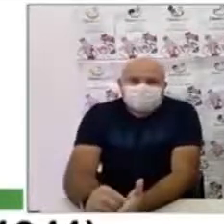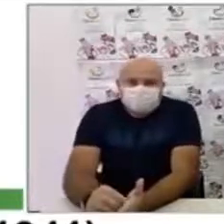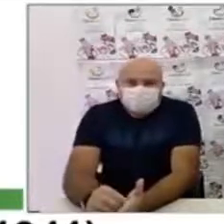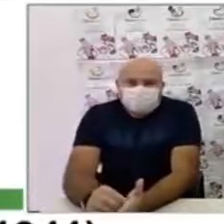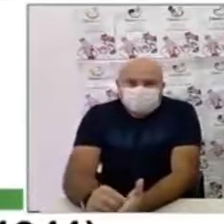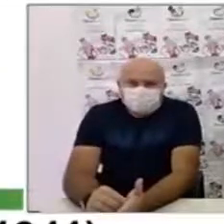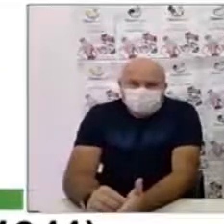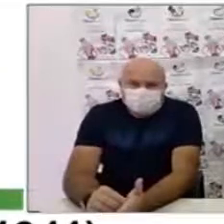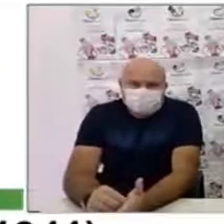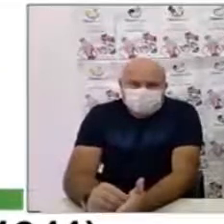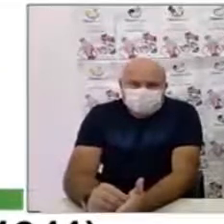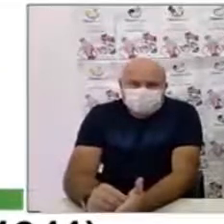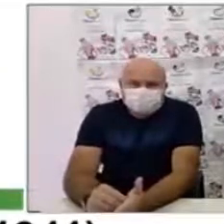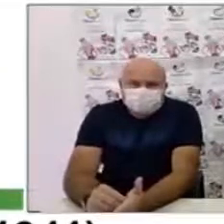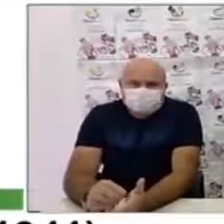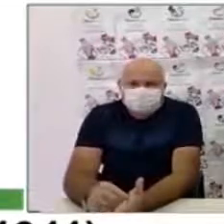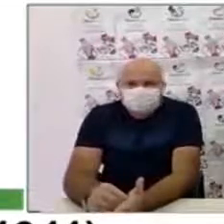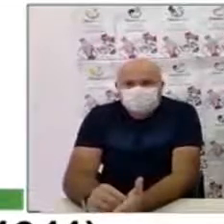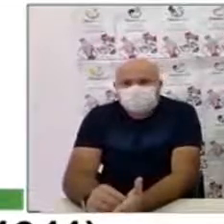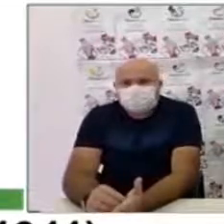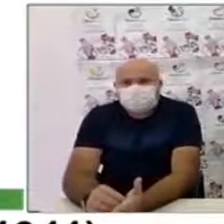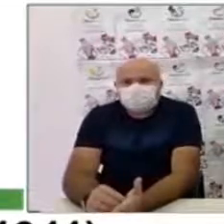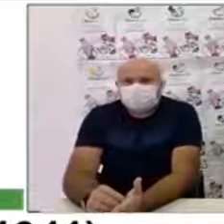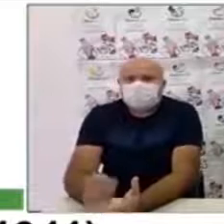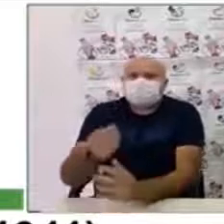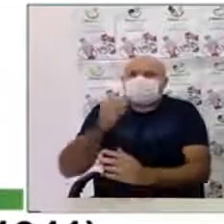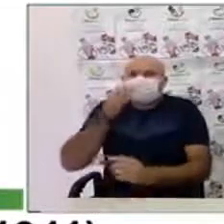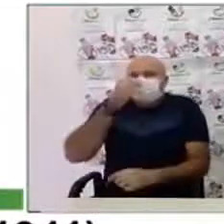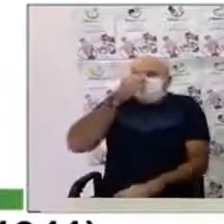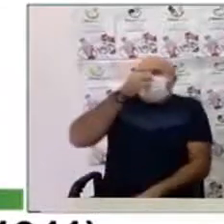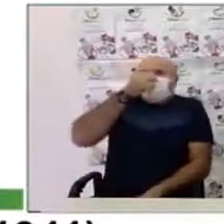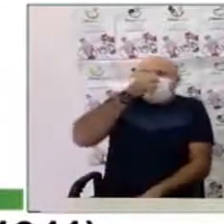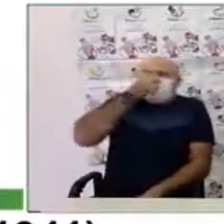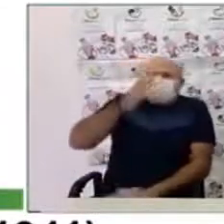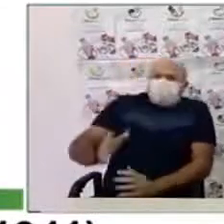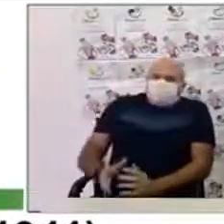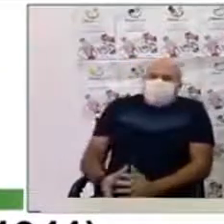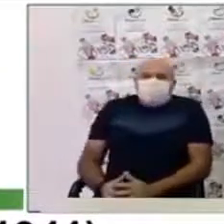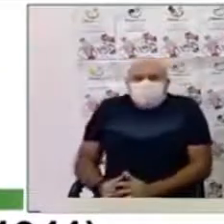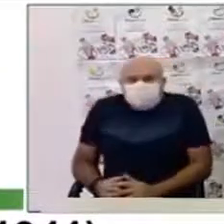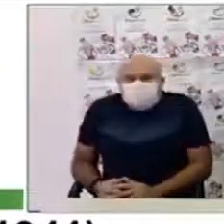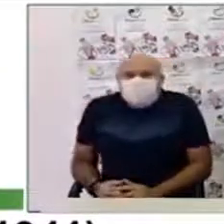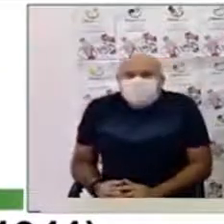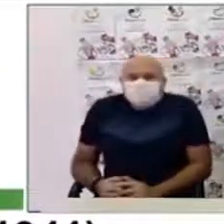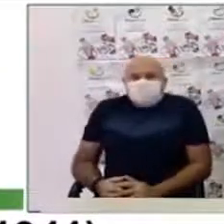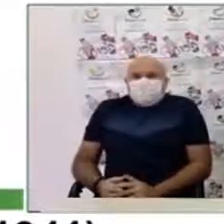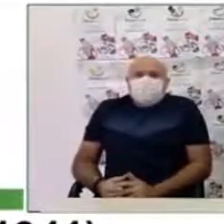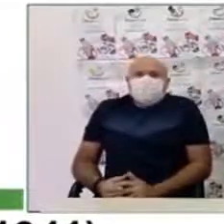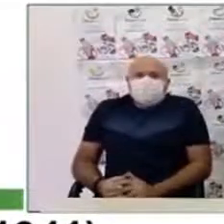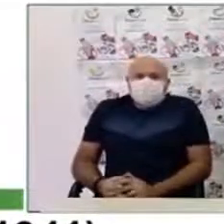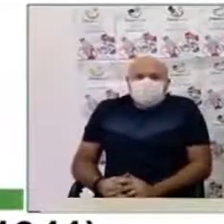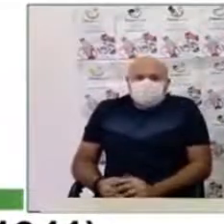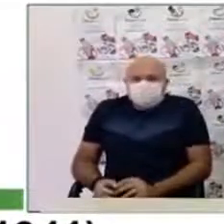Nesse experimento de Rutherford já se conhecia esses tipos de radiação, né? Atribui-se principalmente à família Curie, Pierre